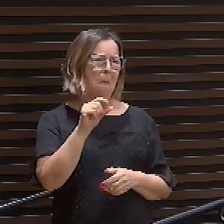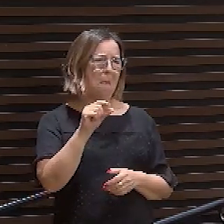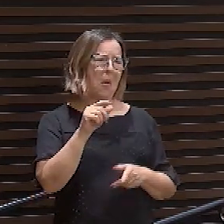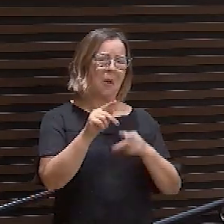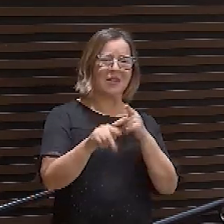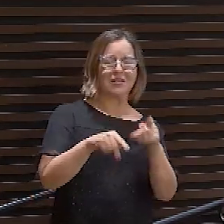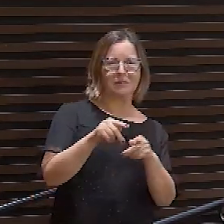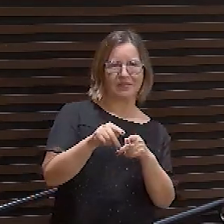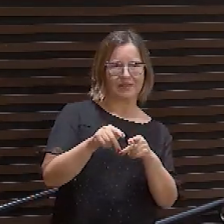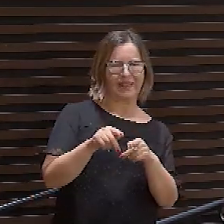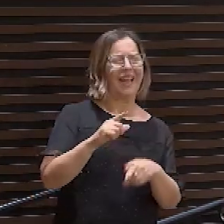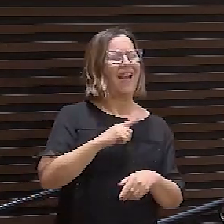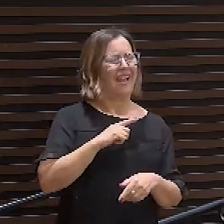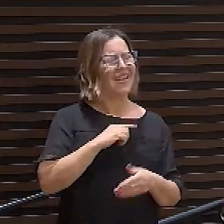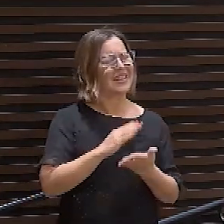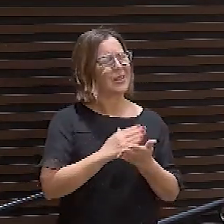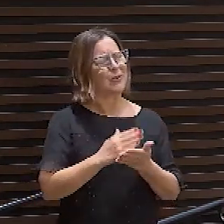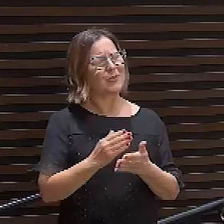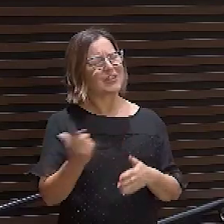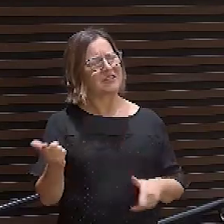Tem alguns irmãos,